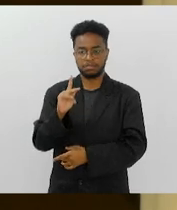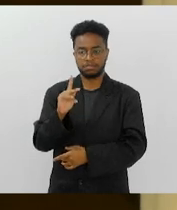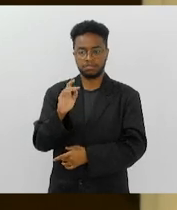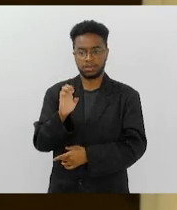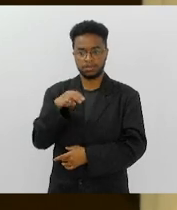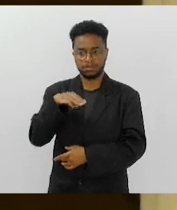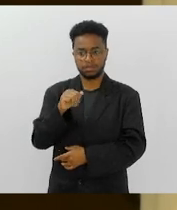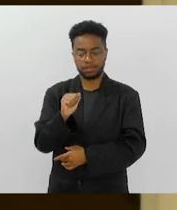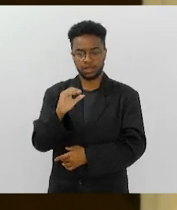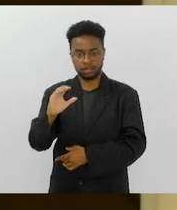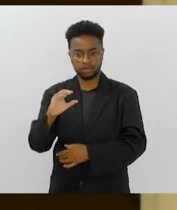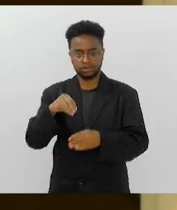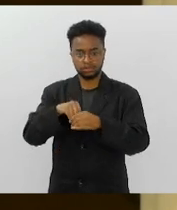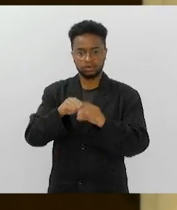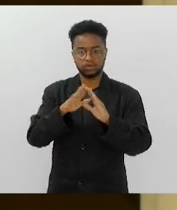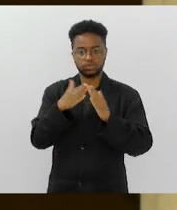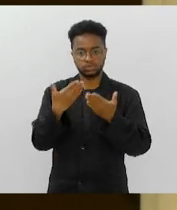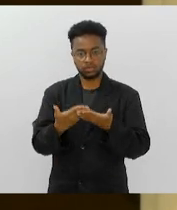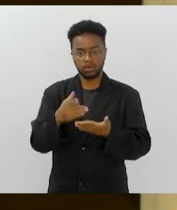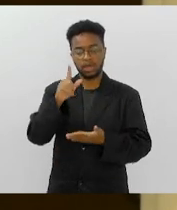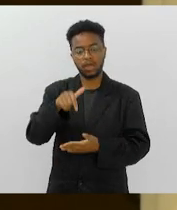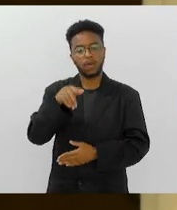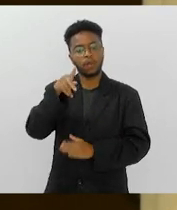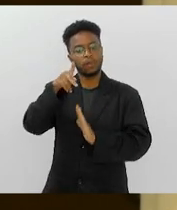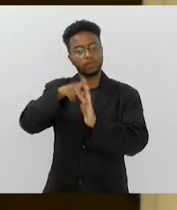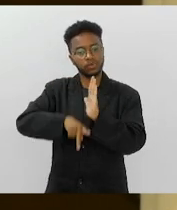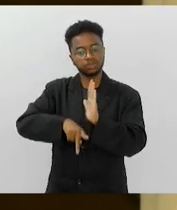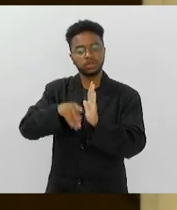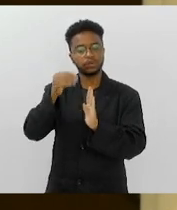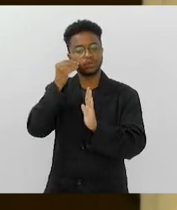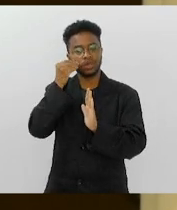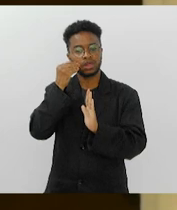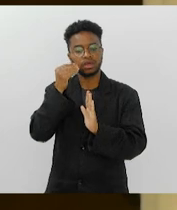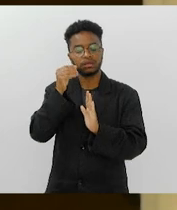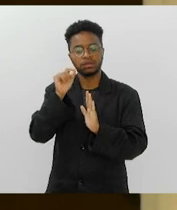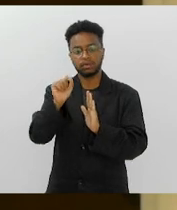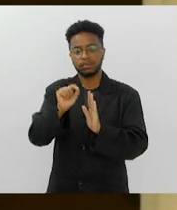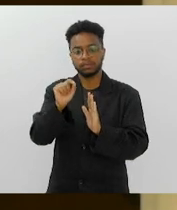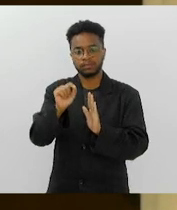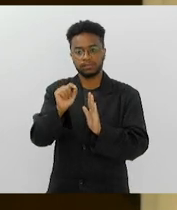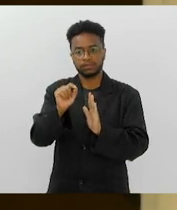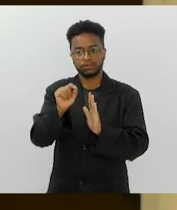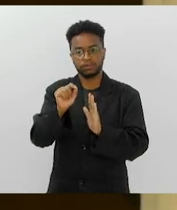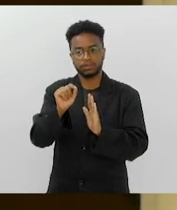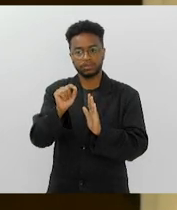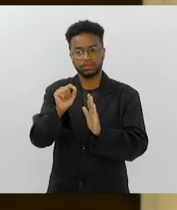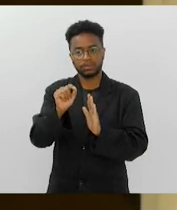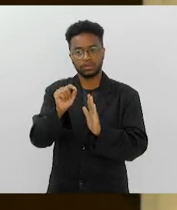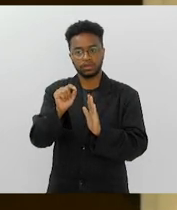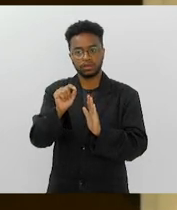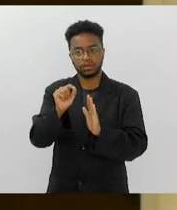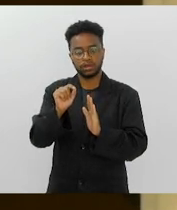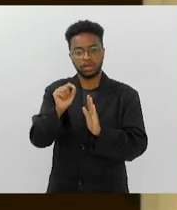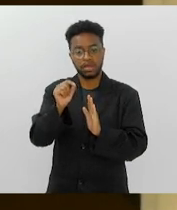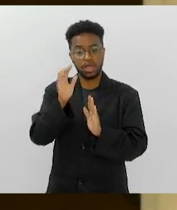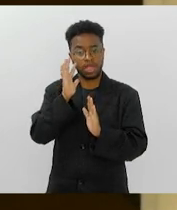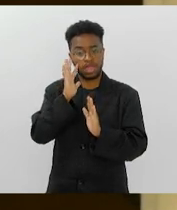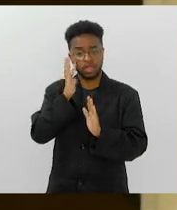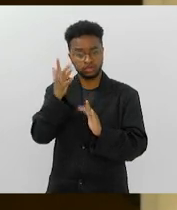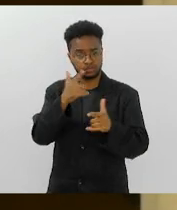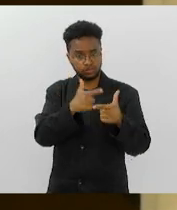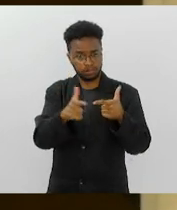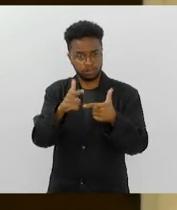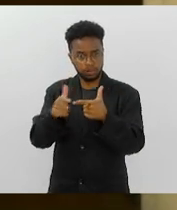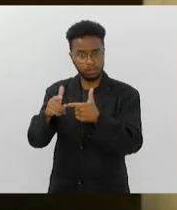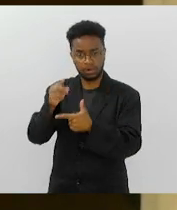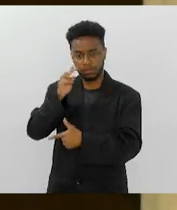é um projeto de apagar incêndio. Às vezes, a gente está ali com o nosso mapeamento,